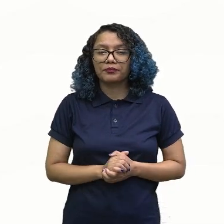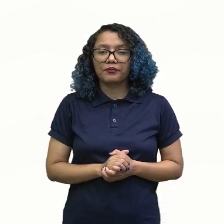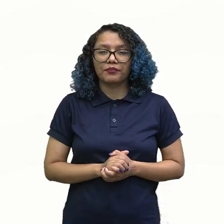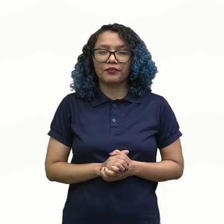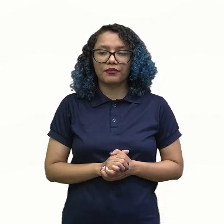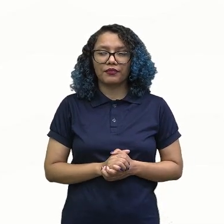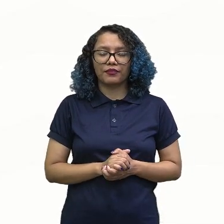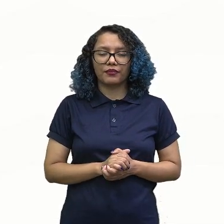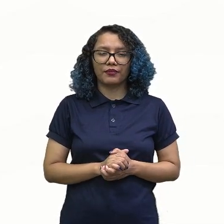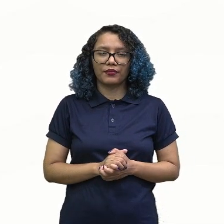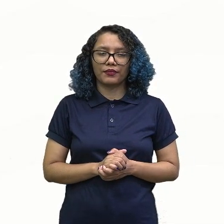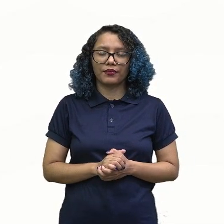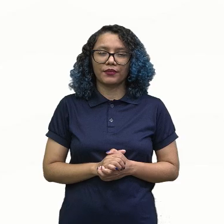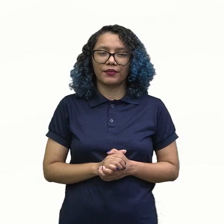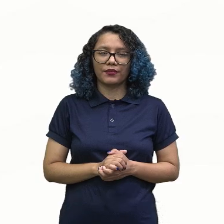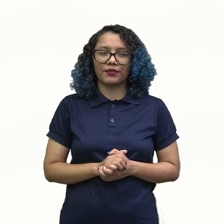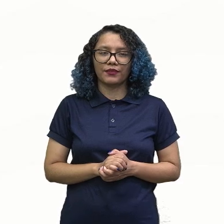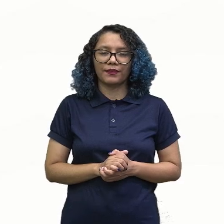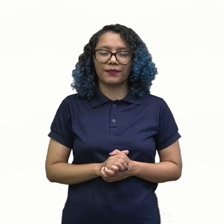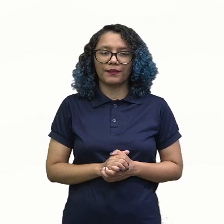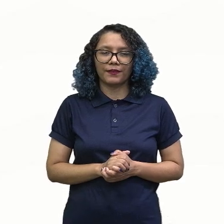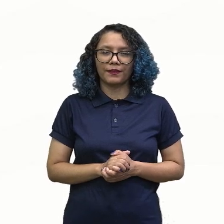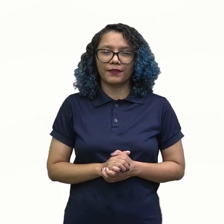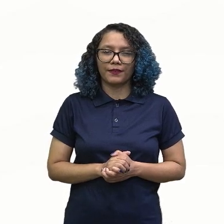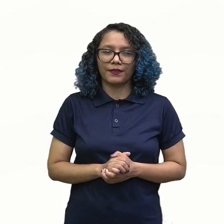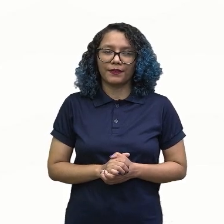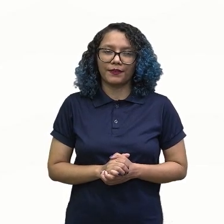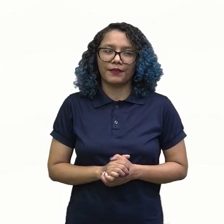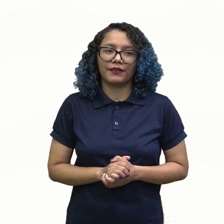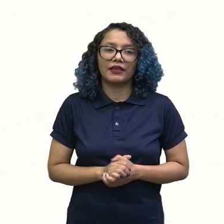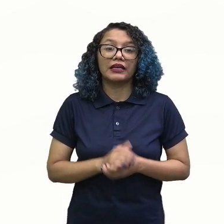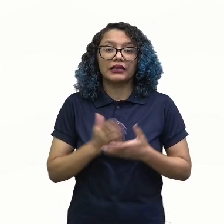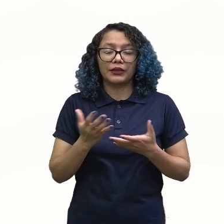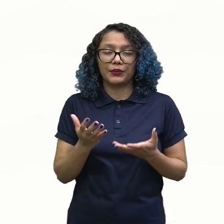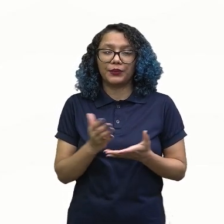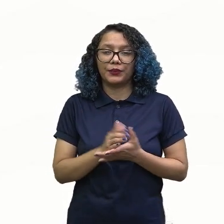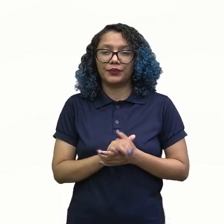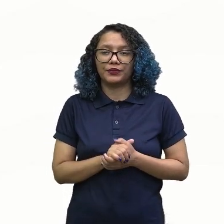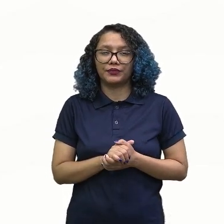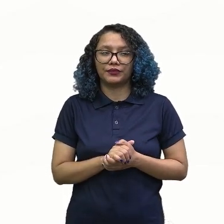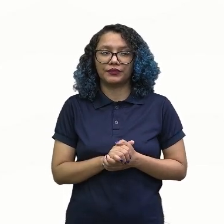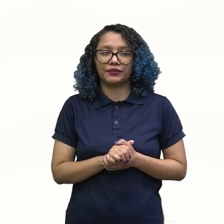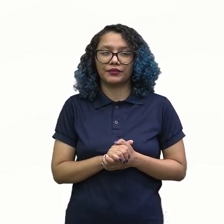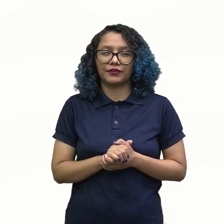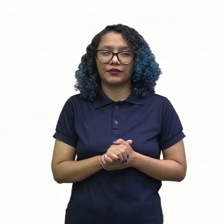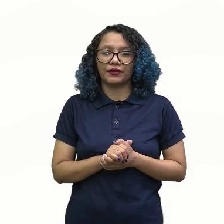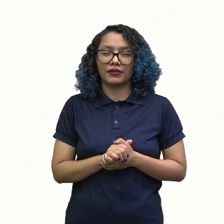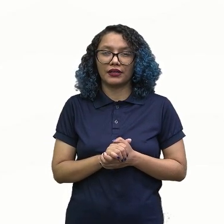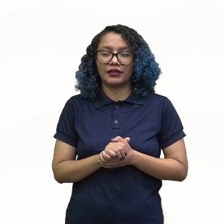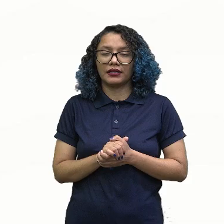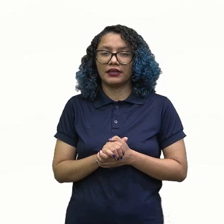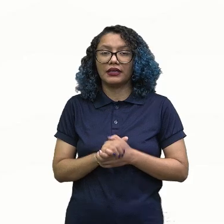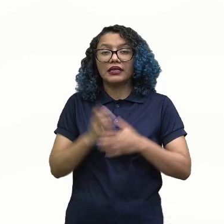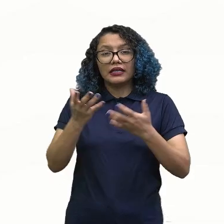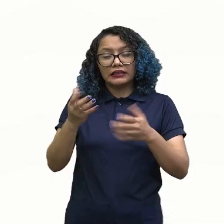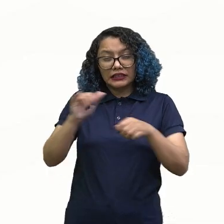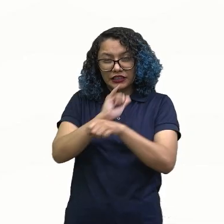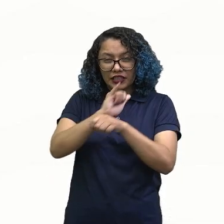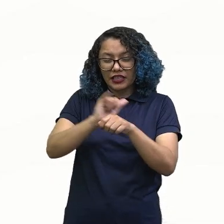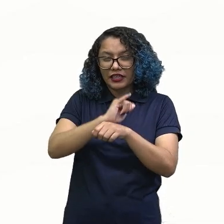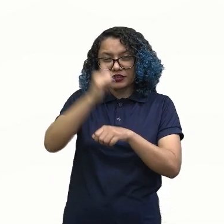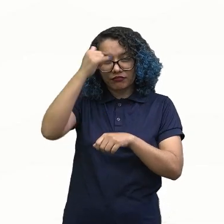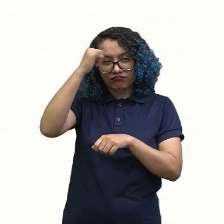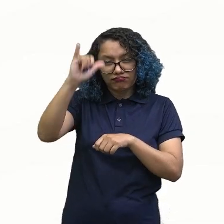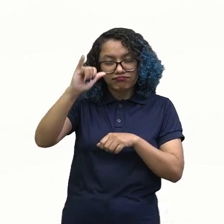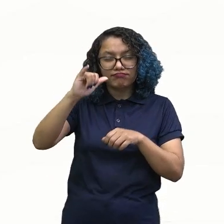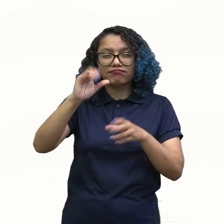nós temos aí, nessas medidas preventivas, tanto em ambientes domiciliares